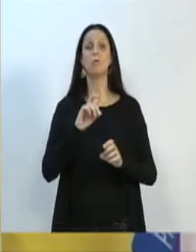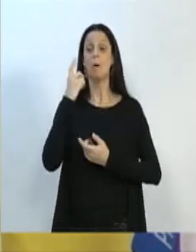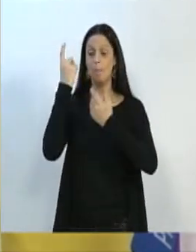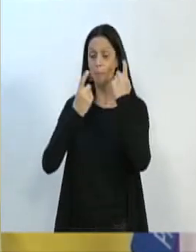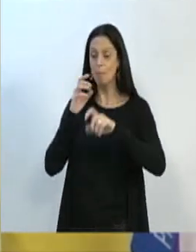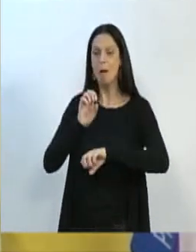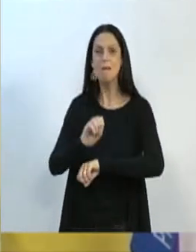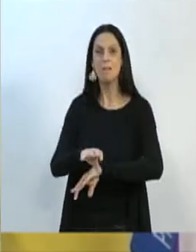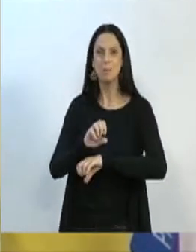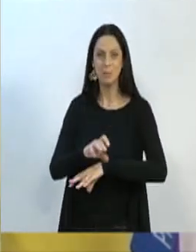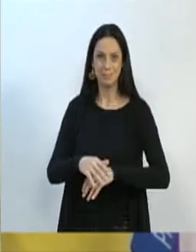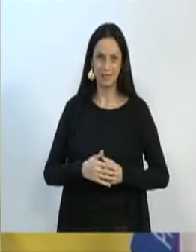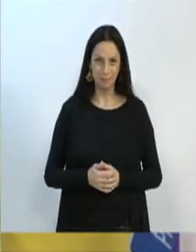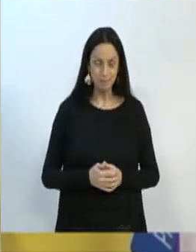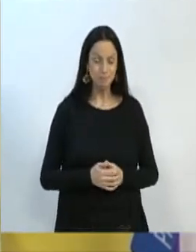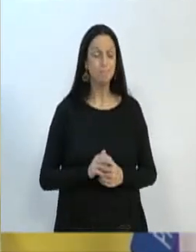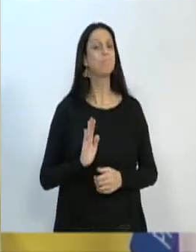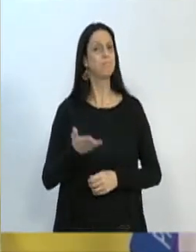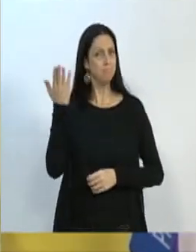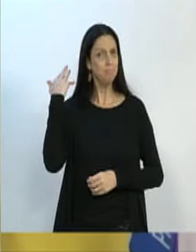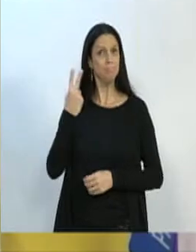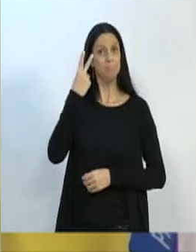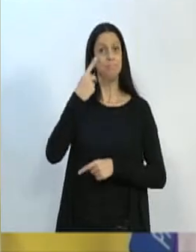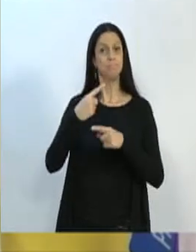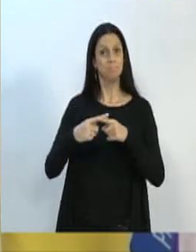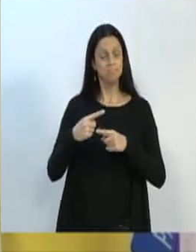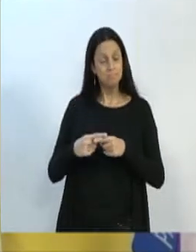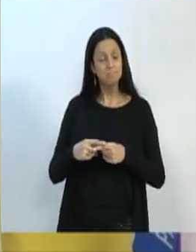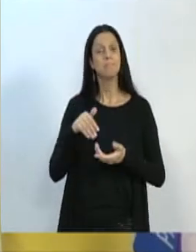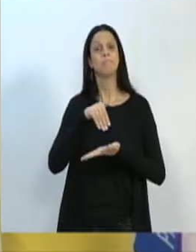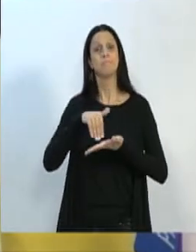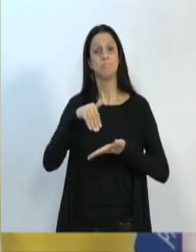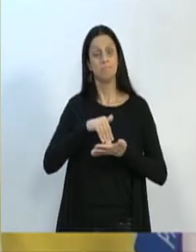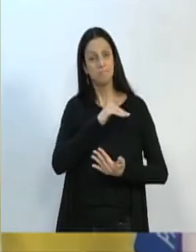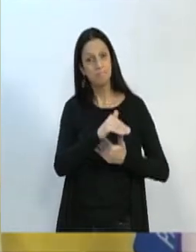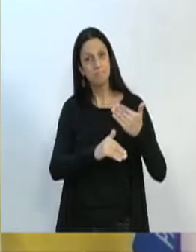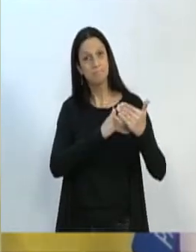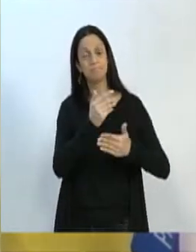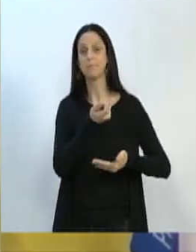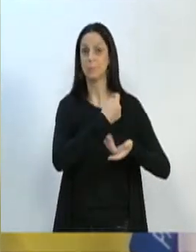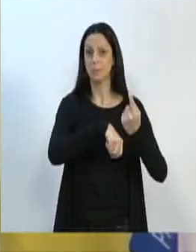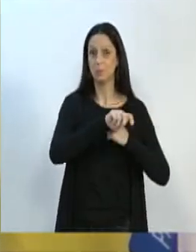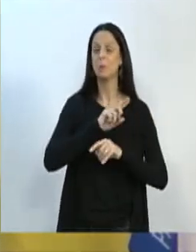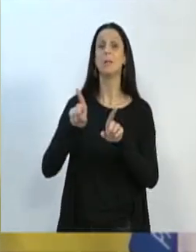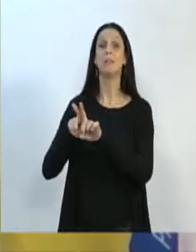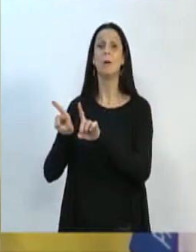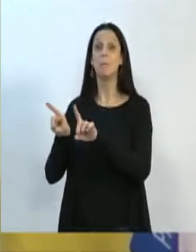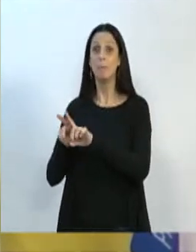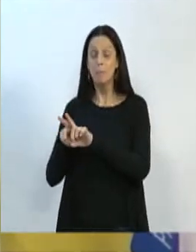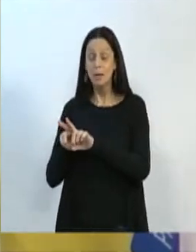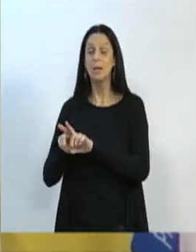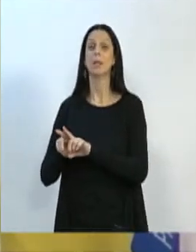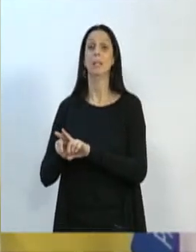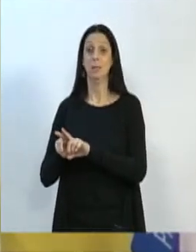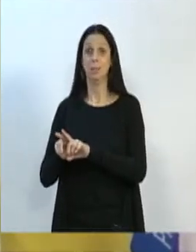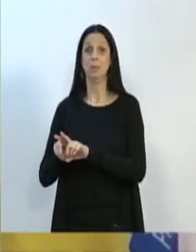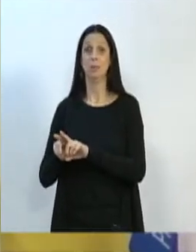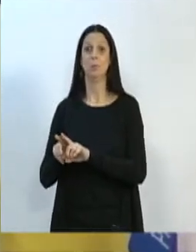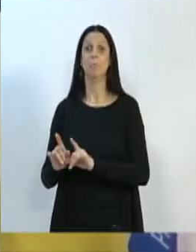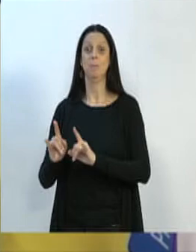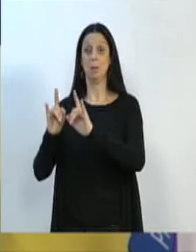Vereador tocar ser duas vezes secretários movimento econômico do Secretário de Cultura num prédio construído em